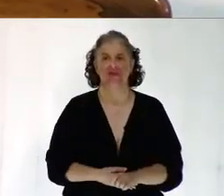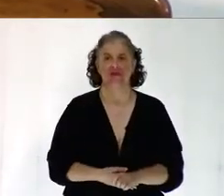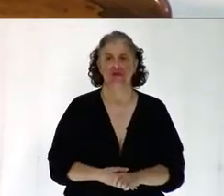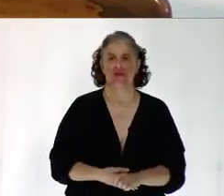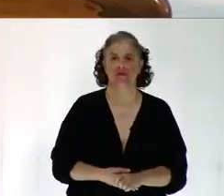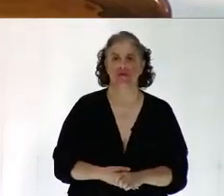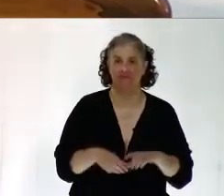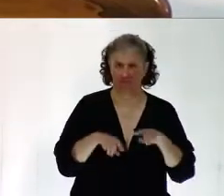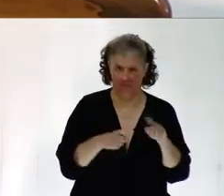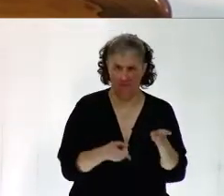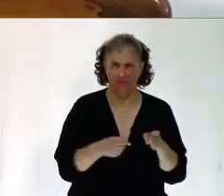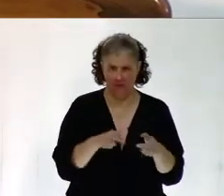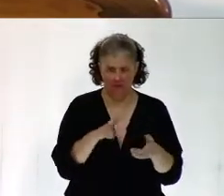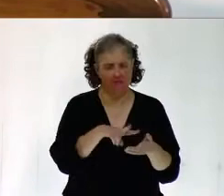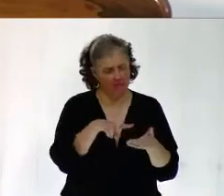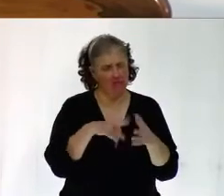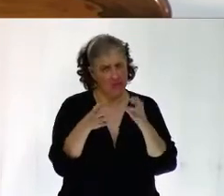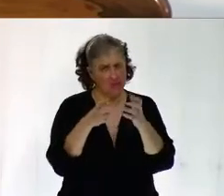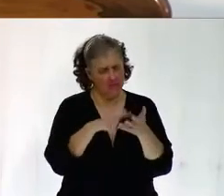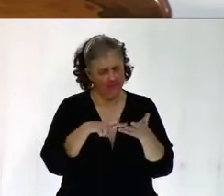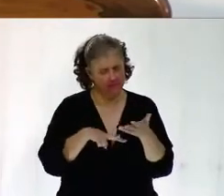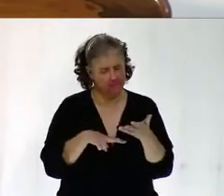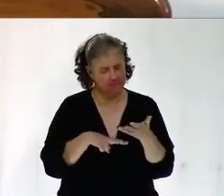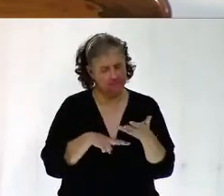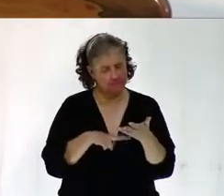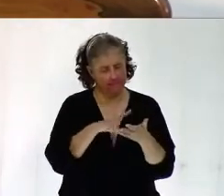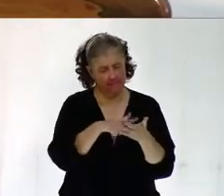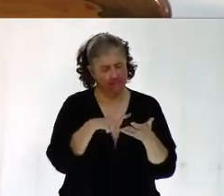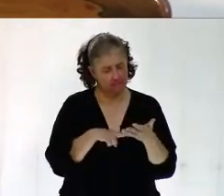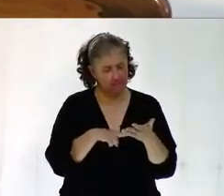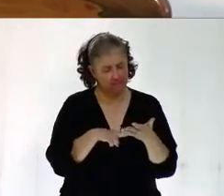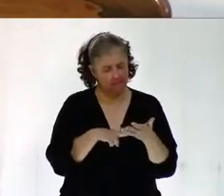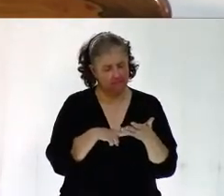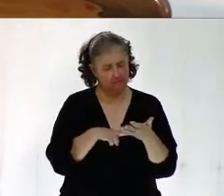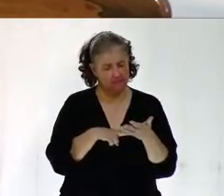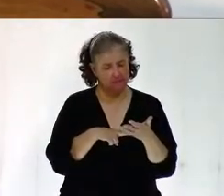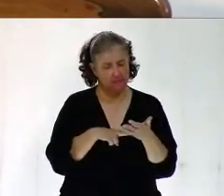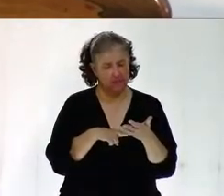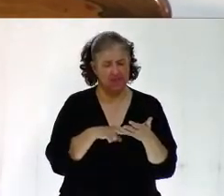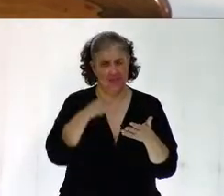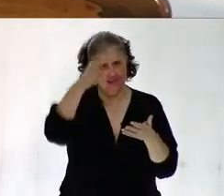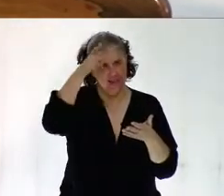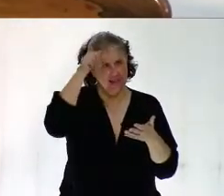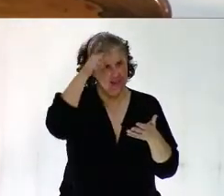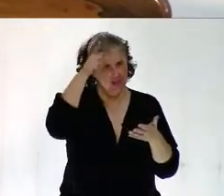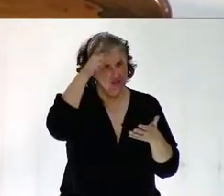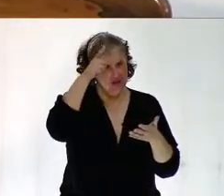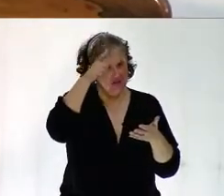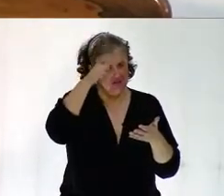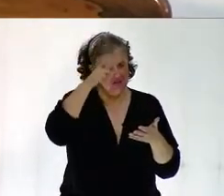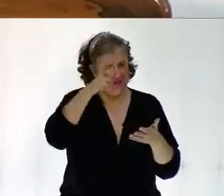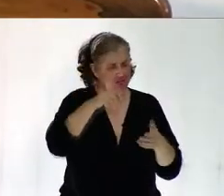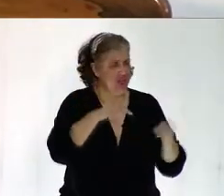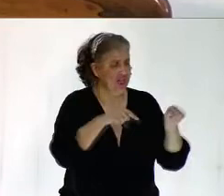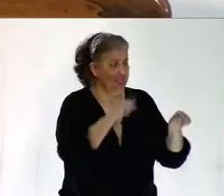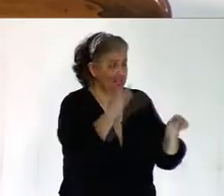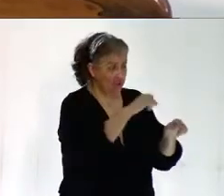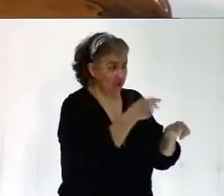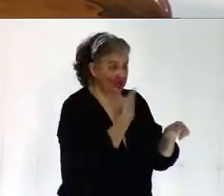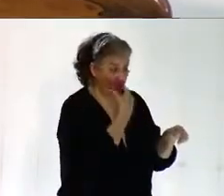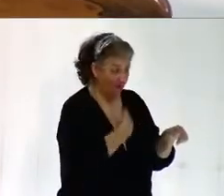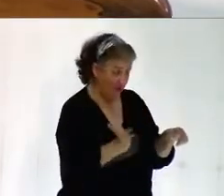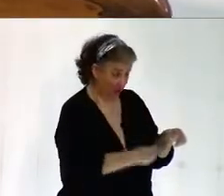porque isso pode nos ajudar ainda mais então o tentador aproximando-se lhe disse se és filho de deus